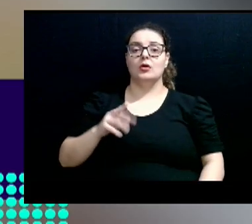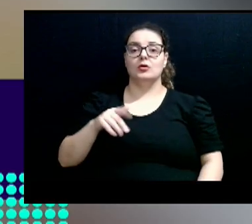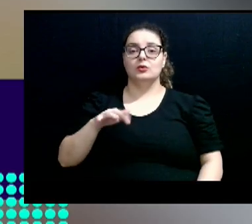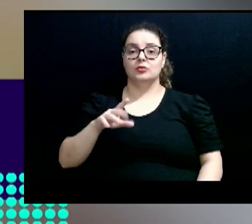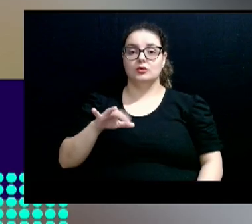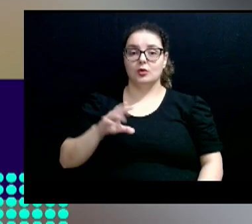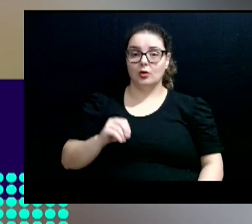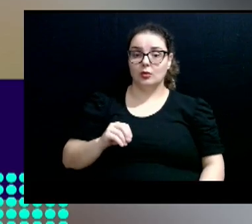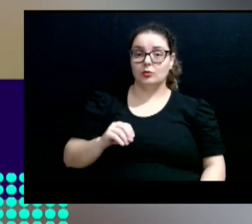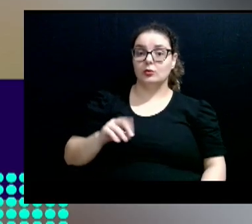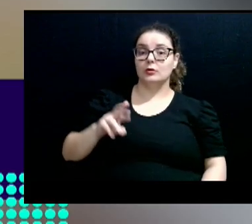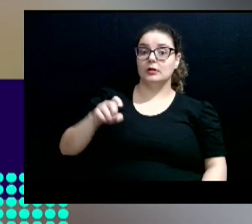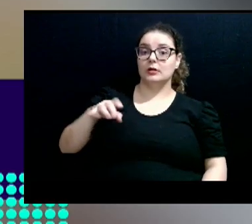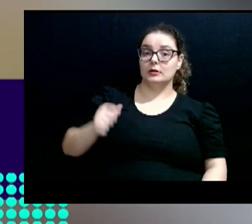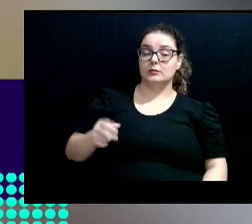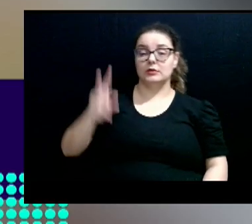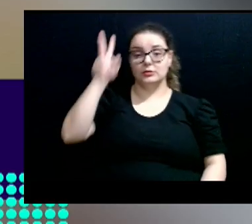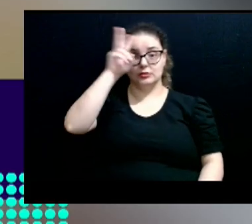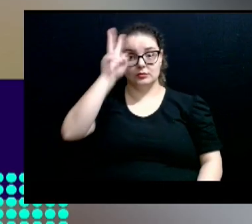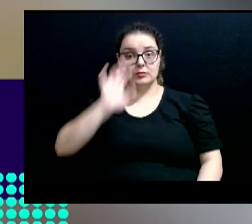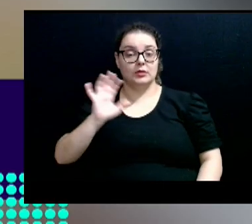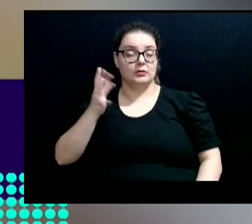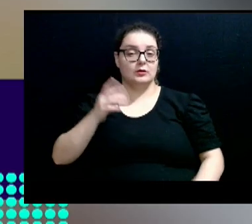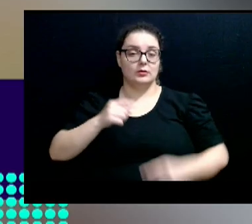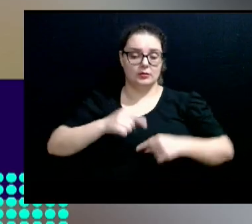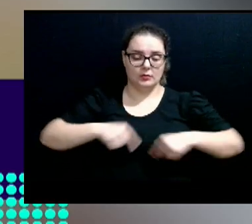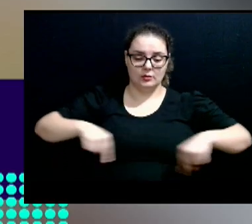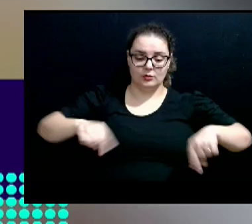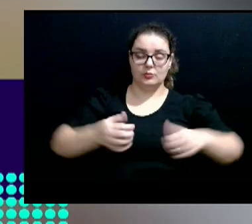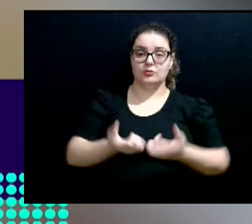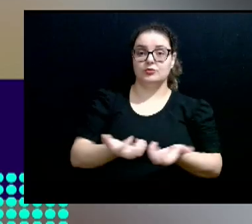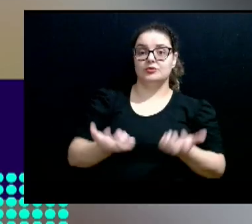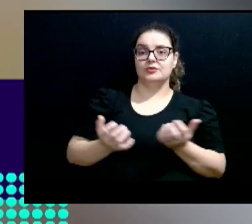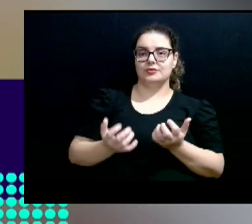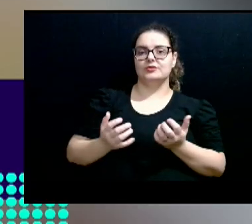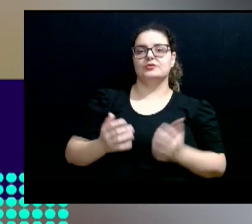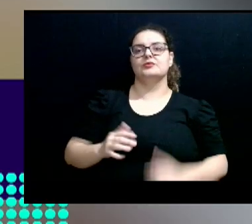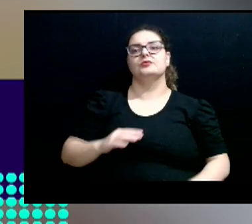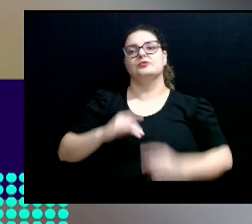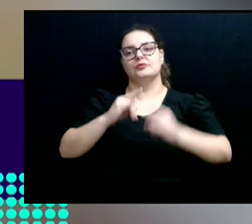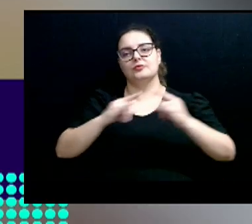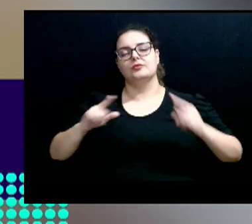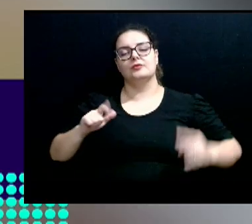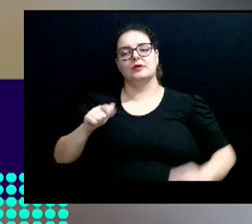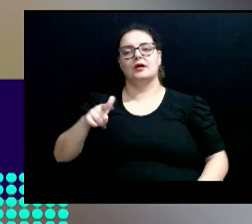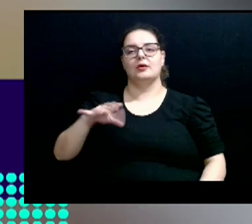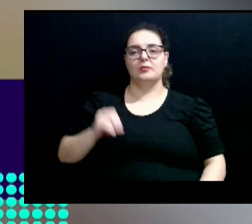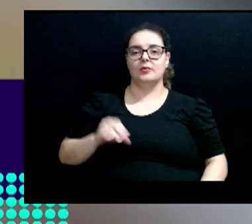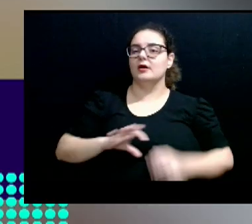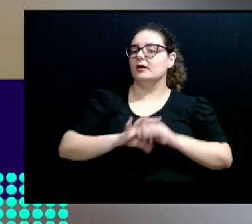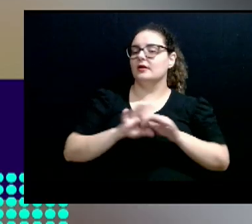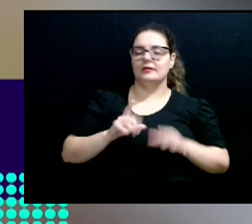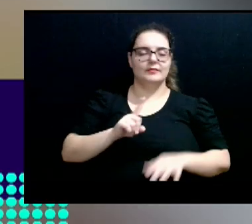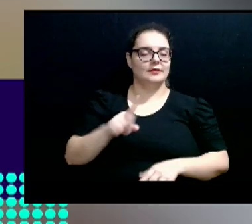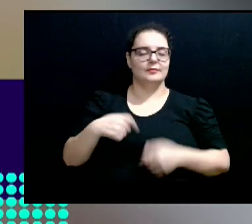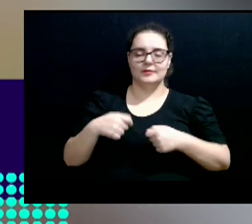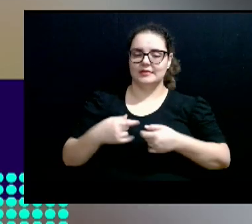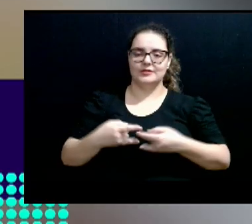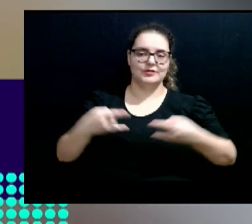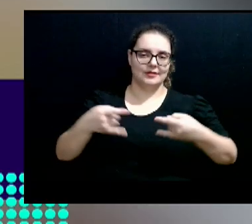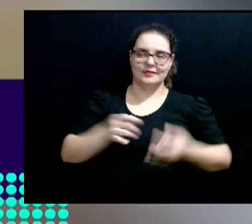vai acontecer no Jardim do Galpão. A entrada também é livre, sem retirada de ingressos.